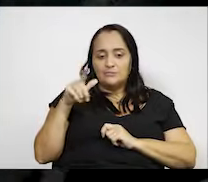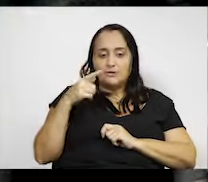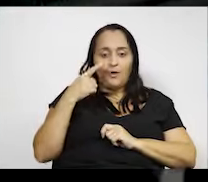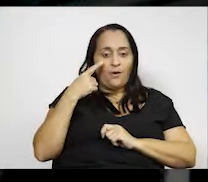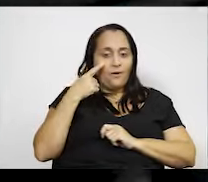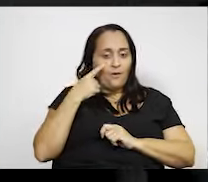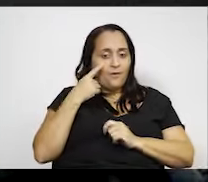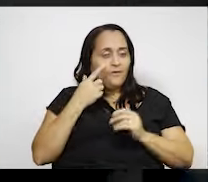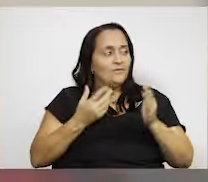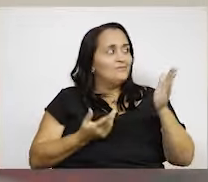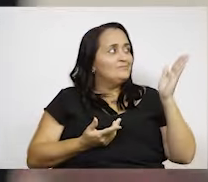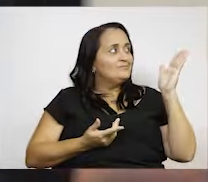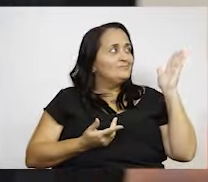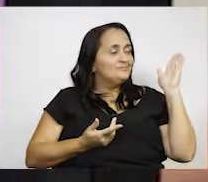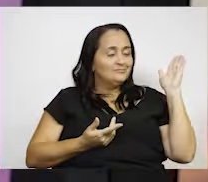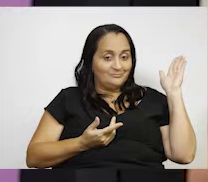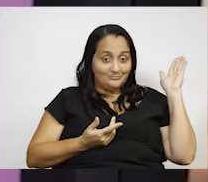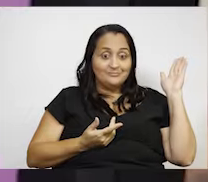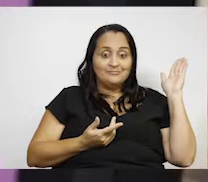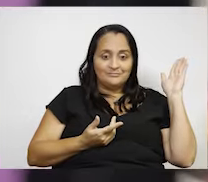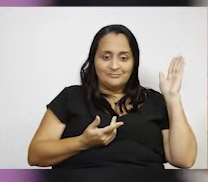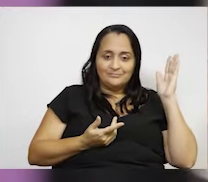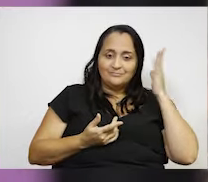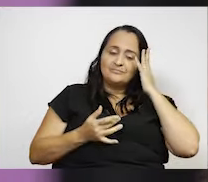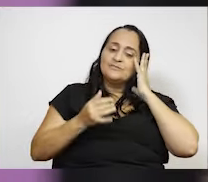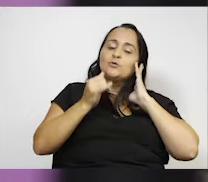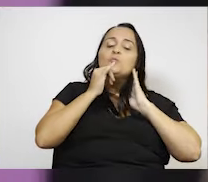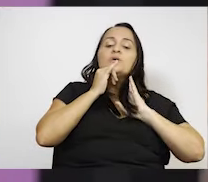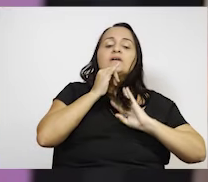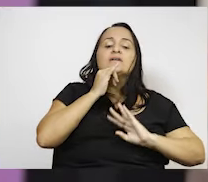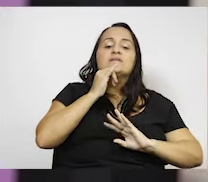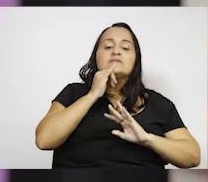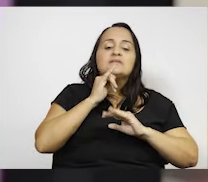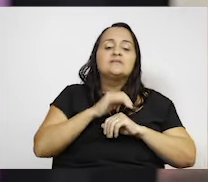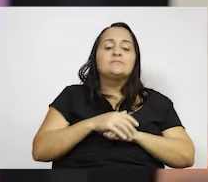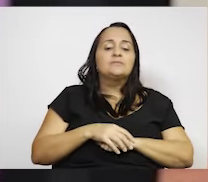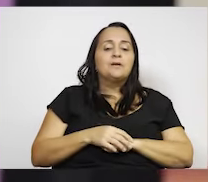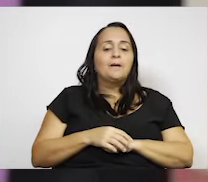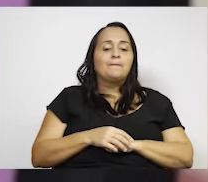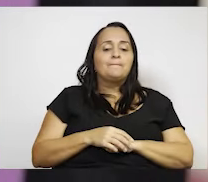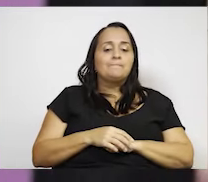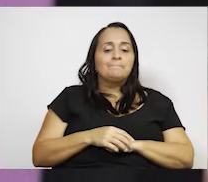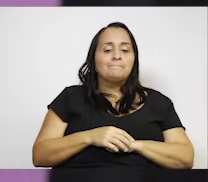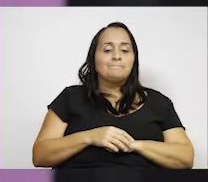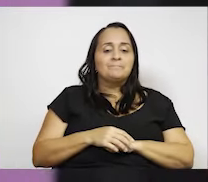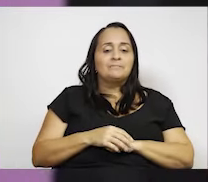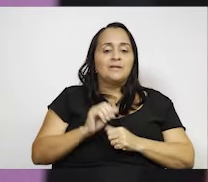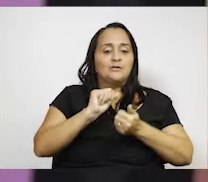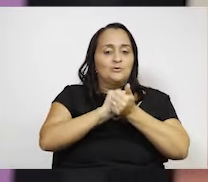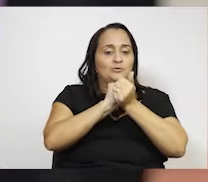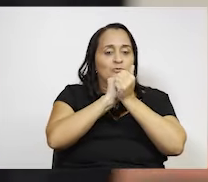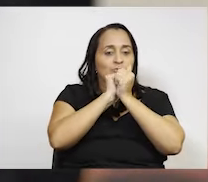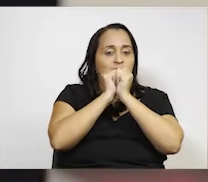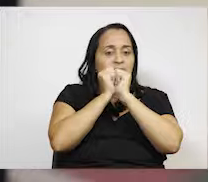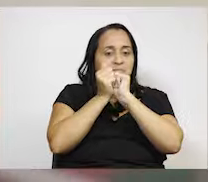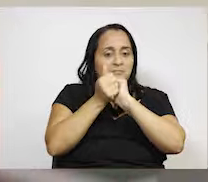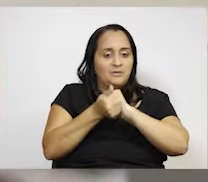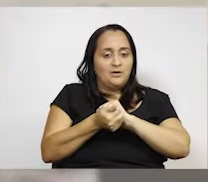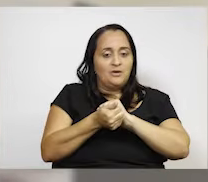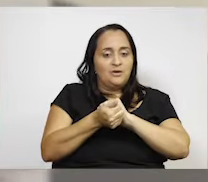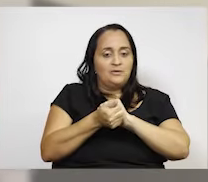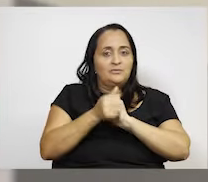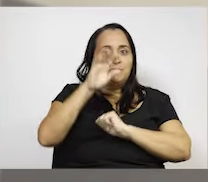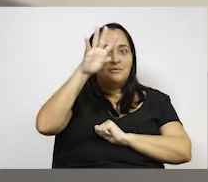ele coloca isso aqui. Tá vendo? Ele desenha. Por exemplo, outra página que ele está desenhando é